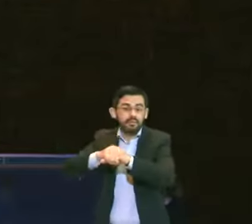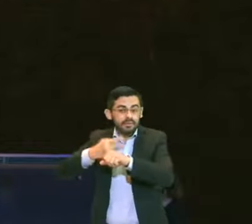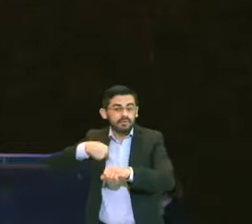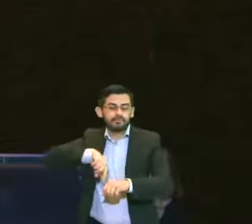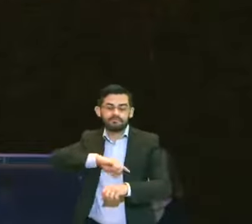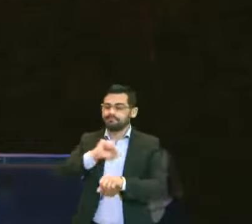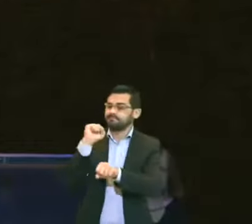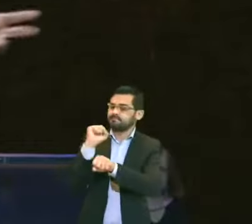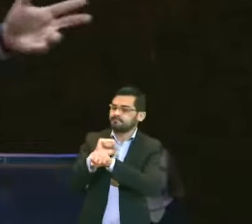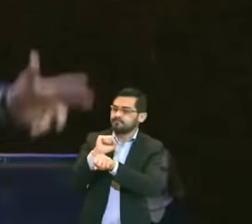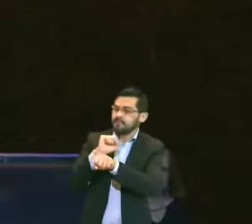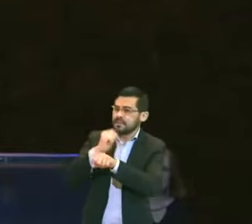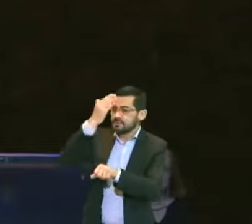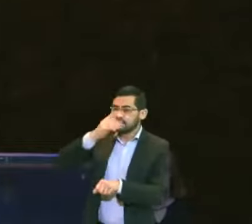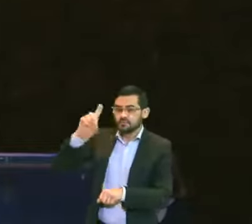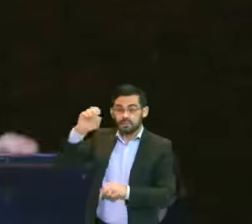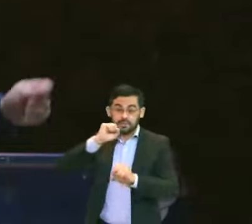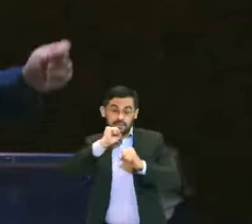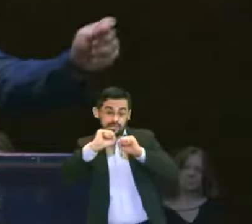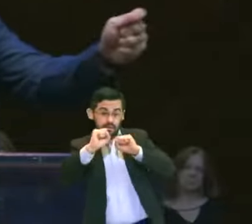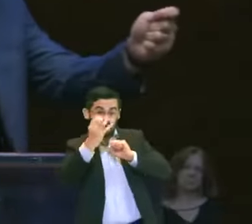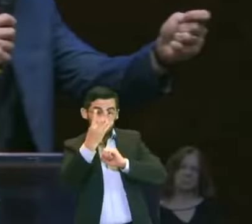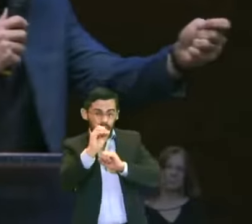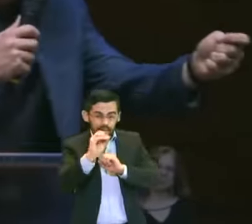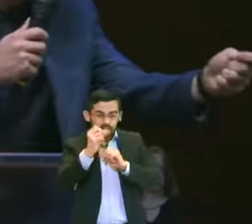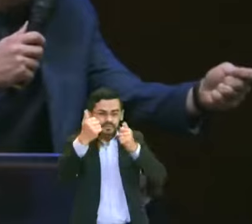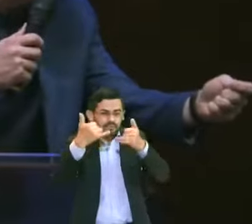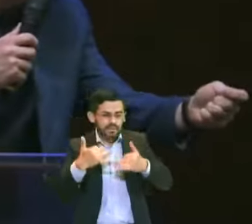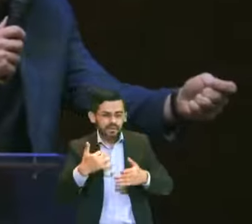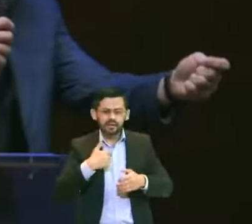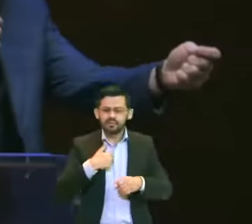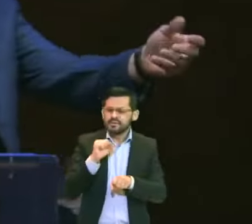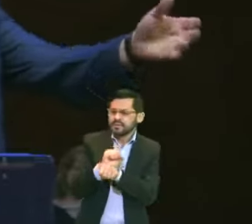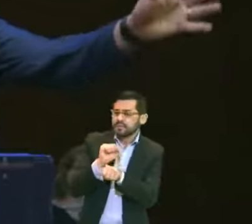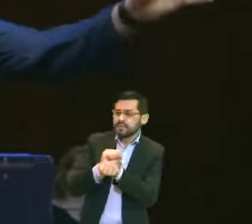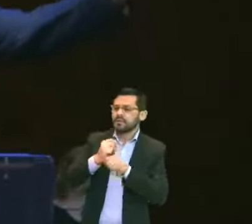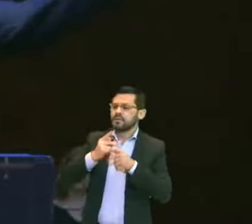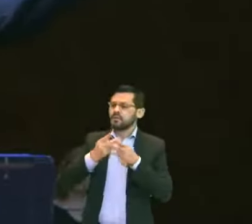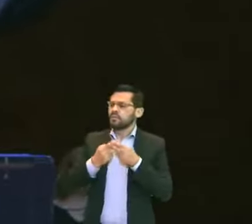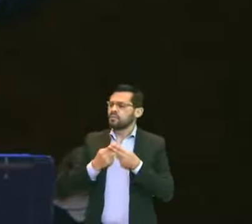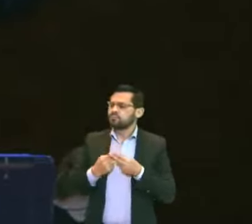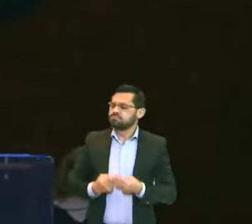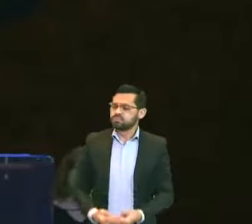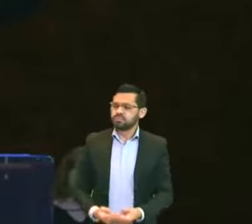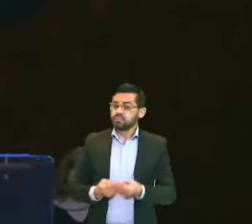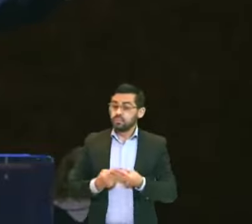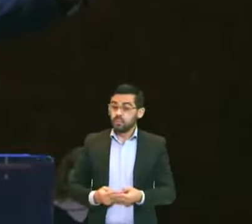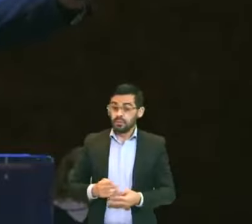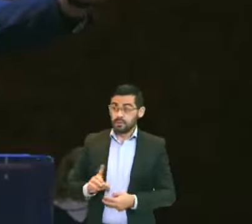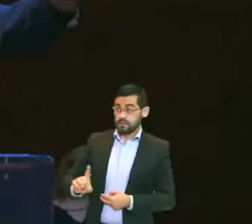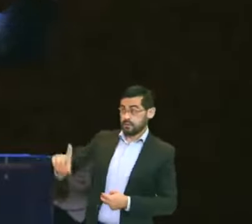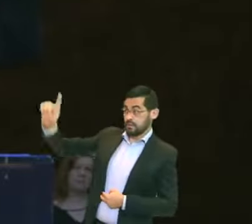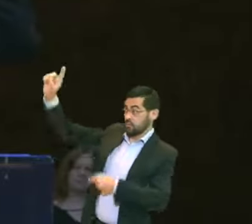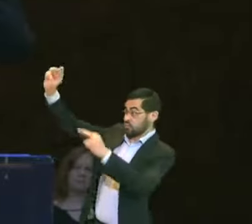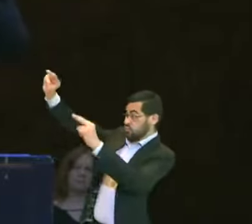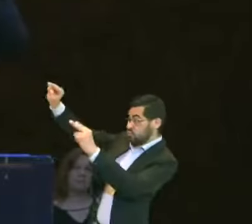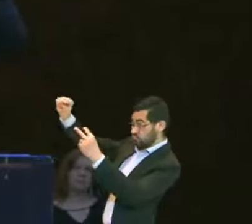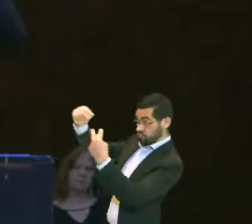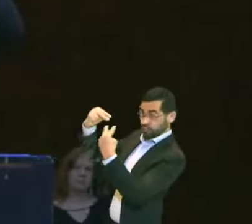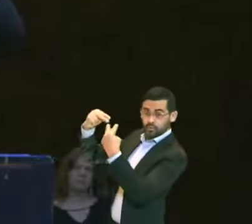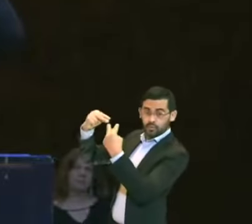esperamos no Senhor. O Salmo 40 diz: esperei com paciência no Senhor, e Ele se inclinou para mim